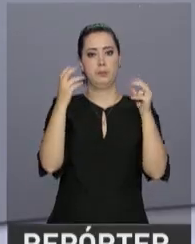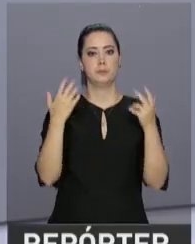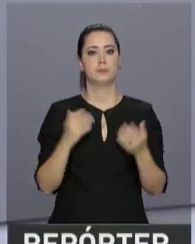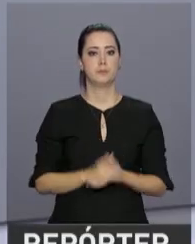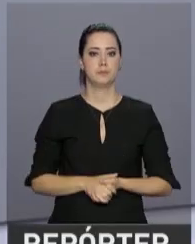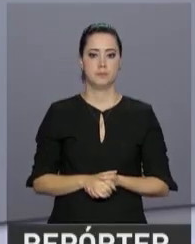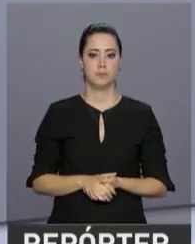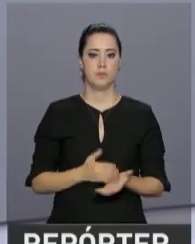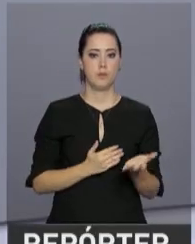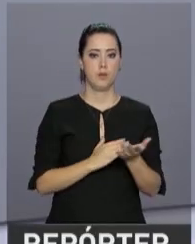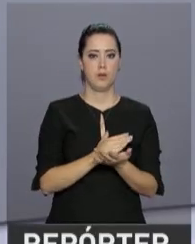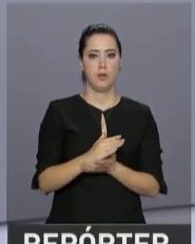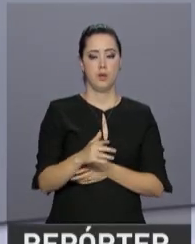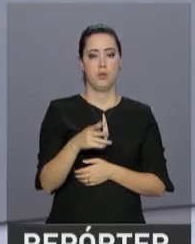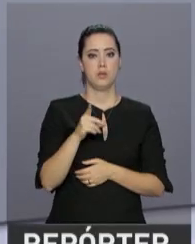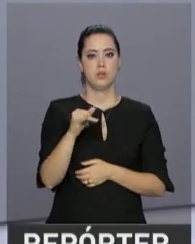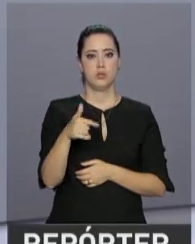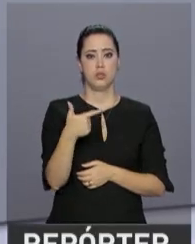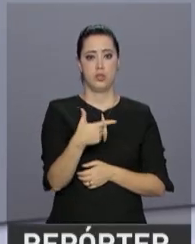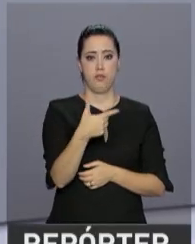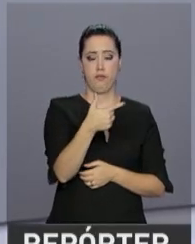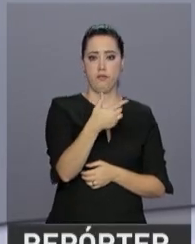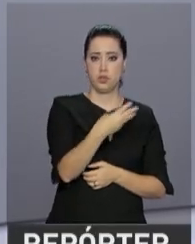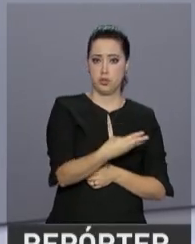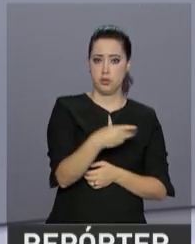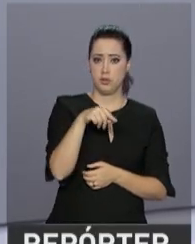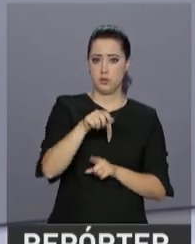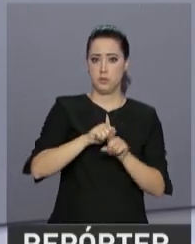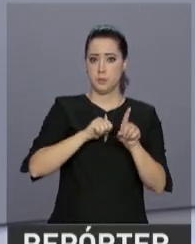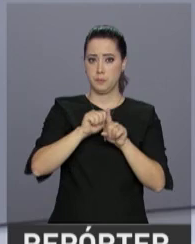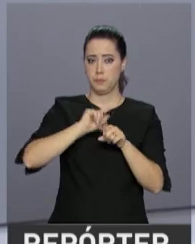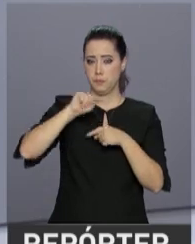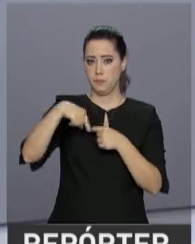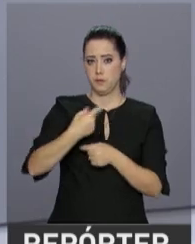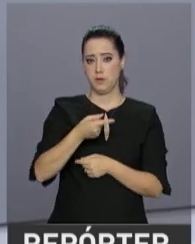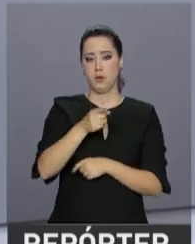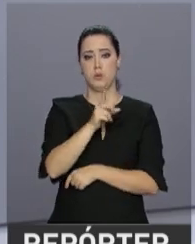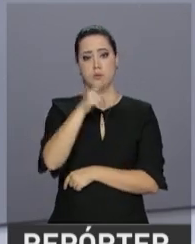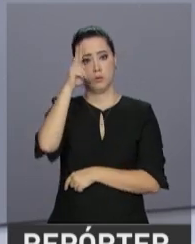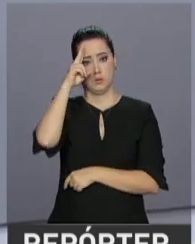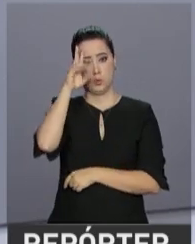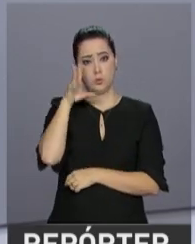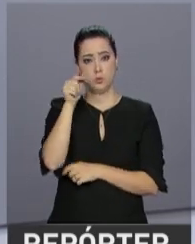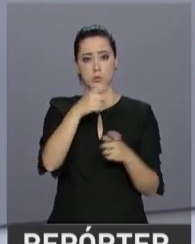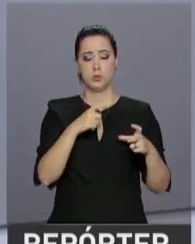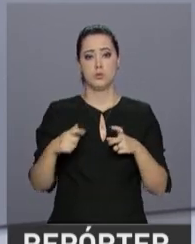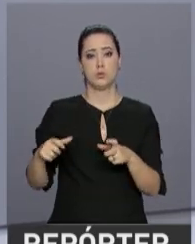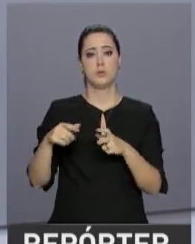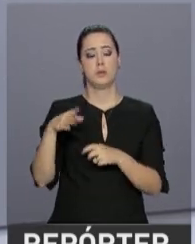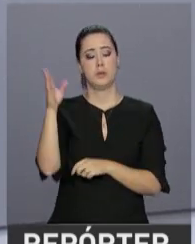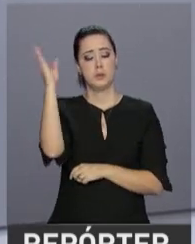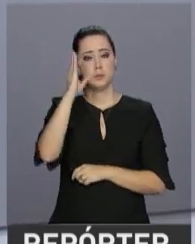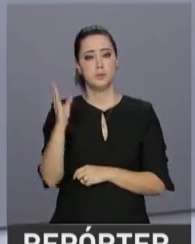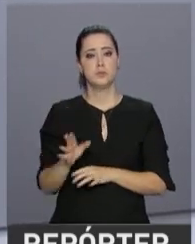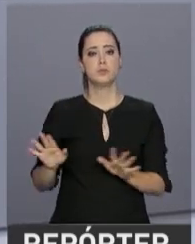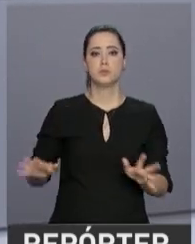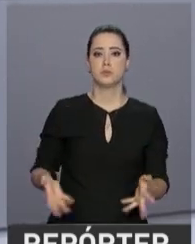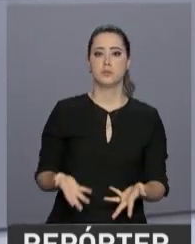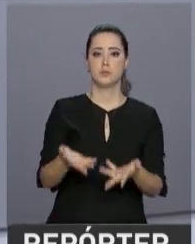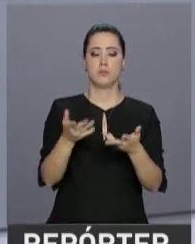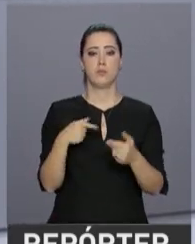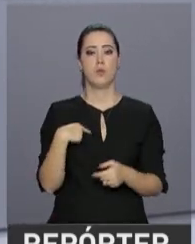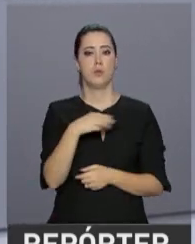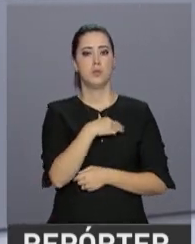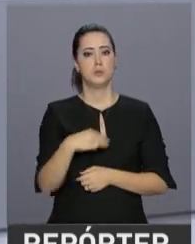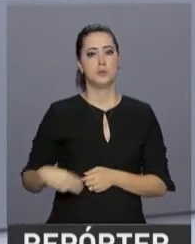a partir do dia 23 deste mês próxima segunda feira todos os postos do país estarão mobilizados